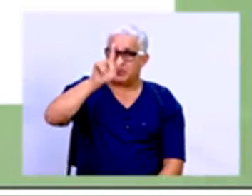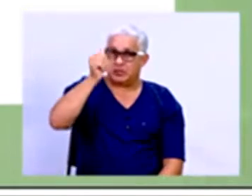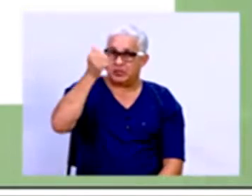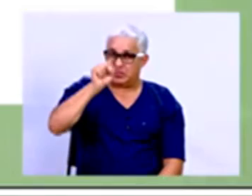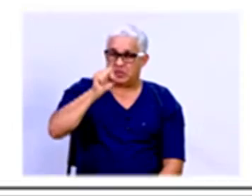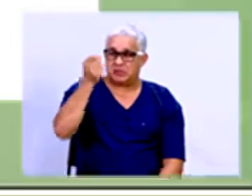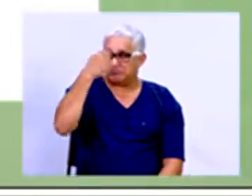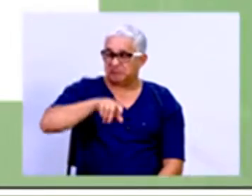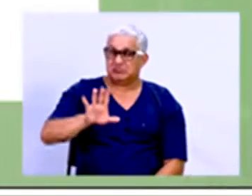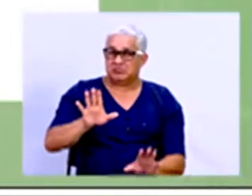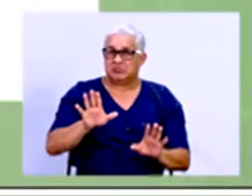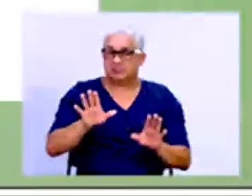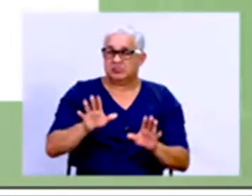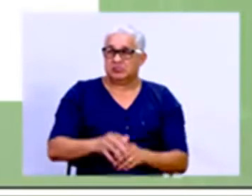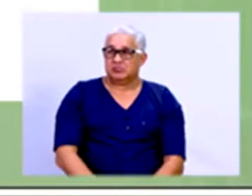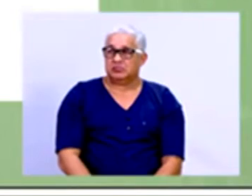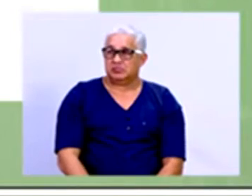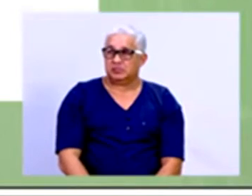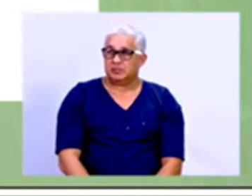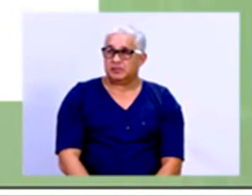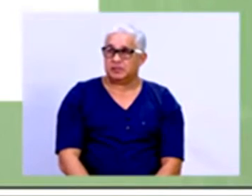dessas informações.